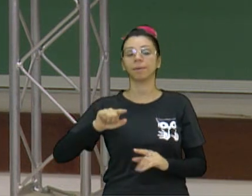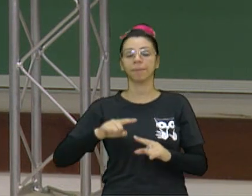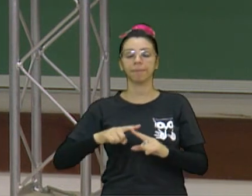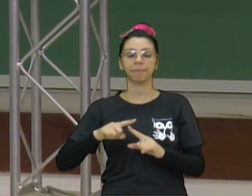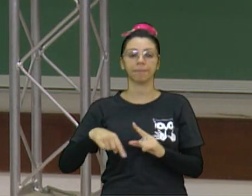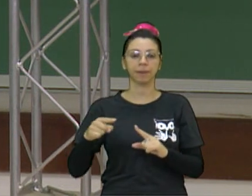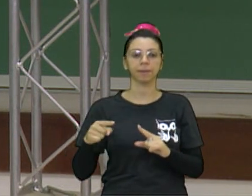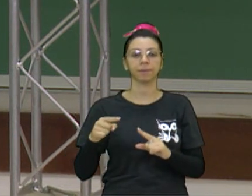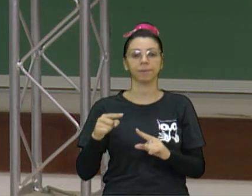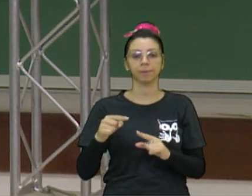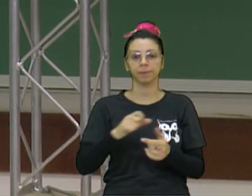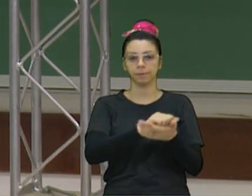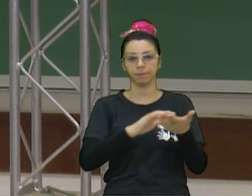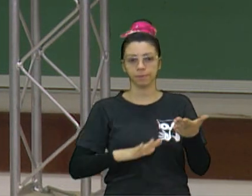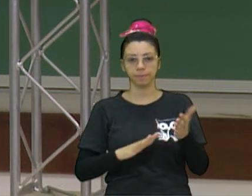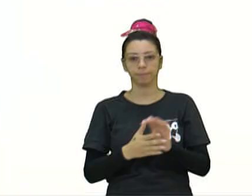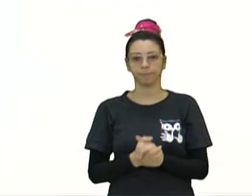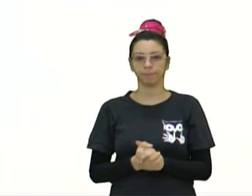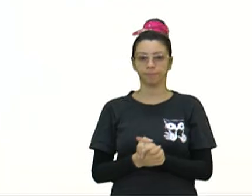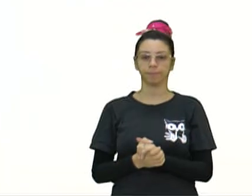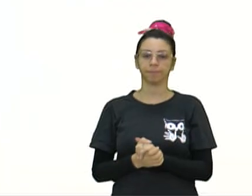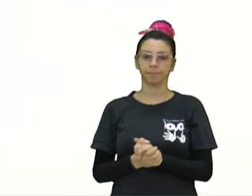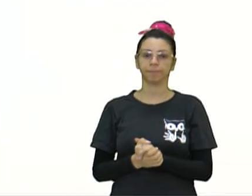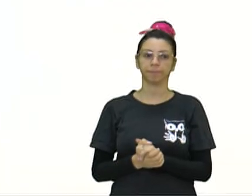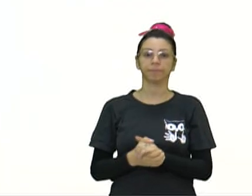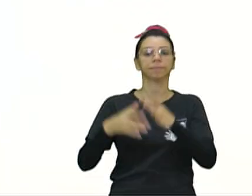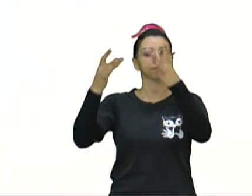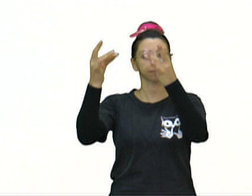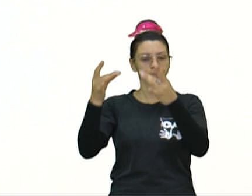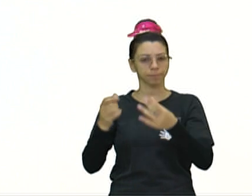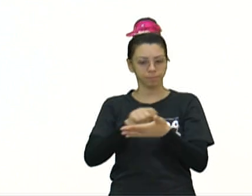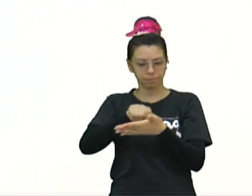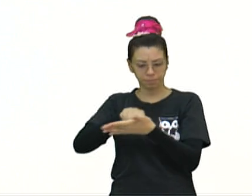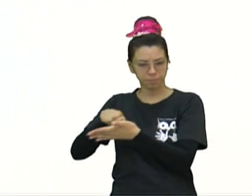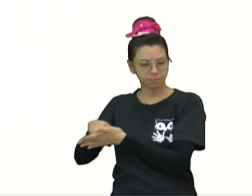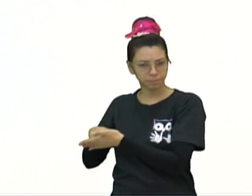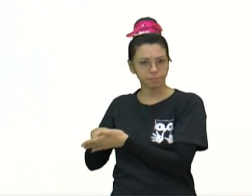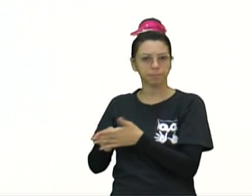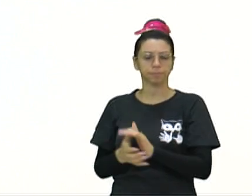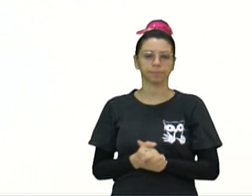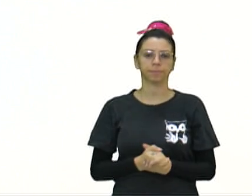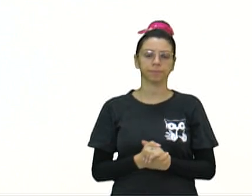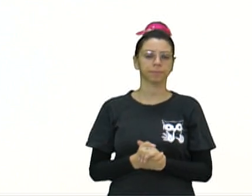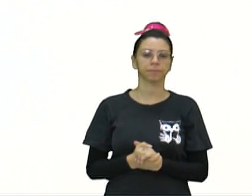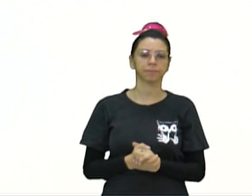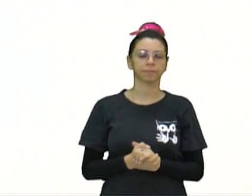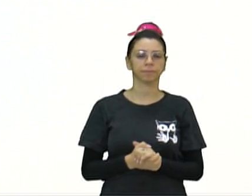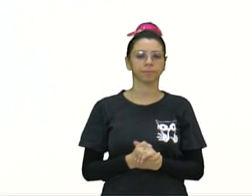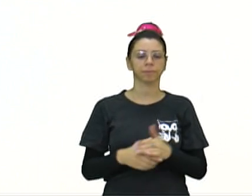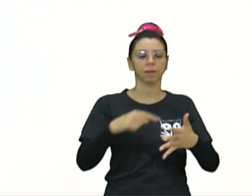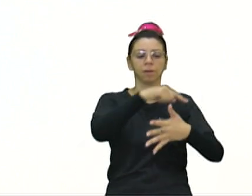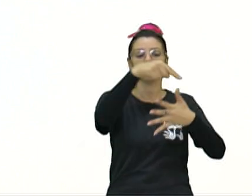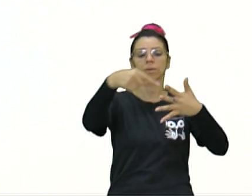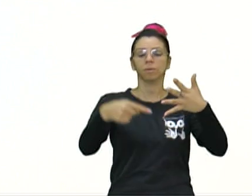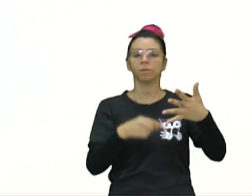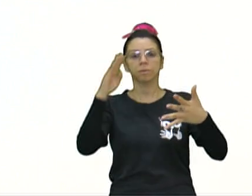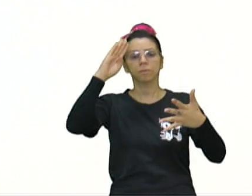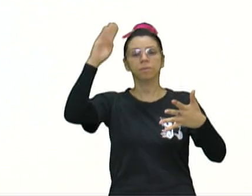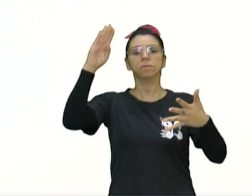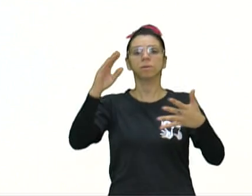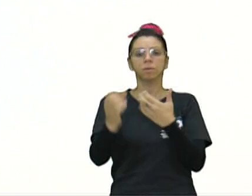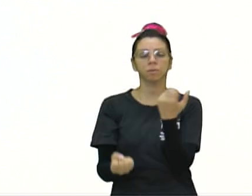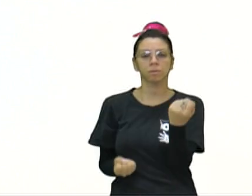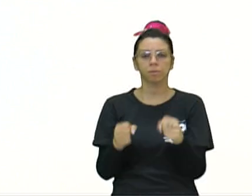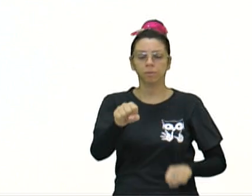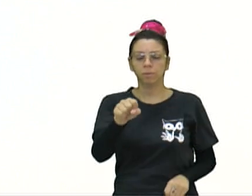aula de hoje, que é a seguinte. Descritiva também, anota no seu caderno, lá fala o quê? Quais são os 5 princípios do taekwondo?